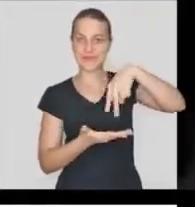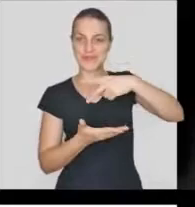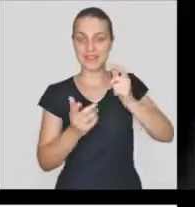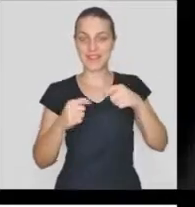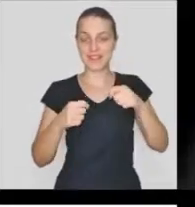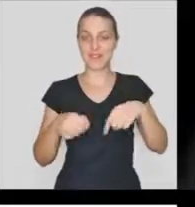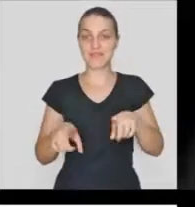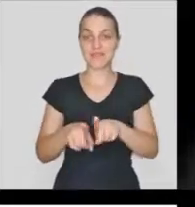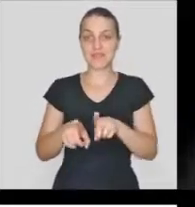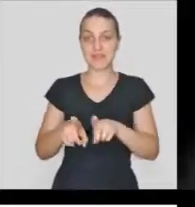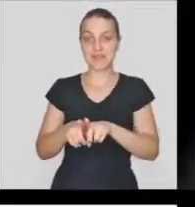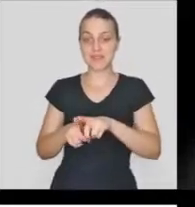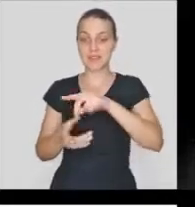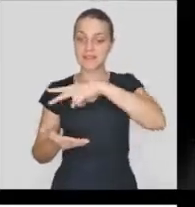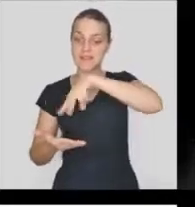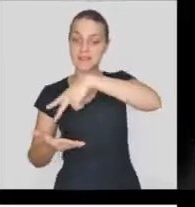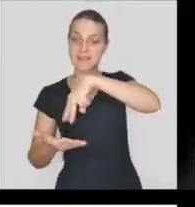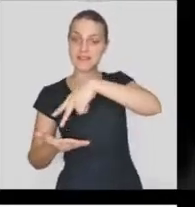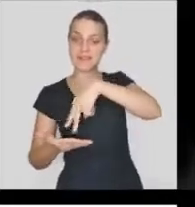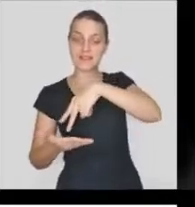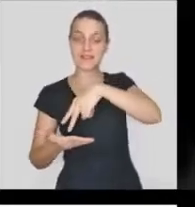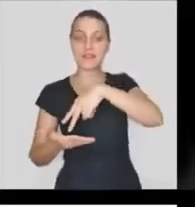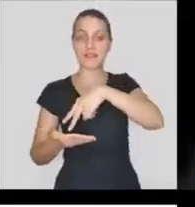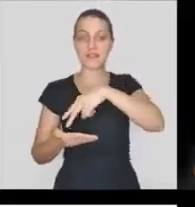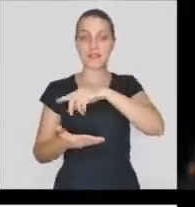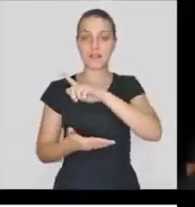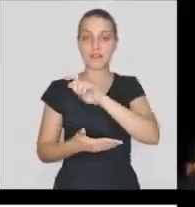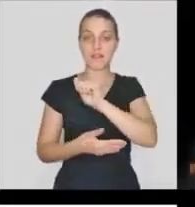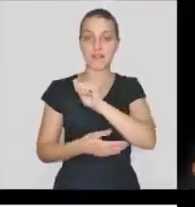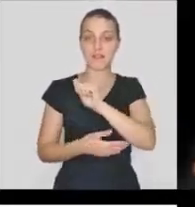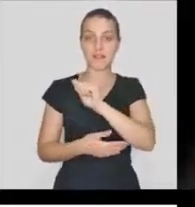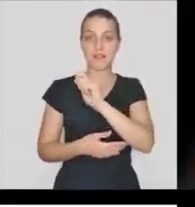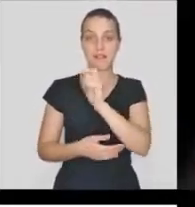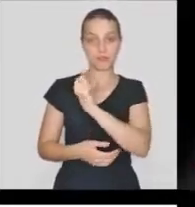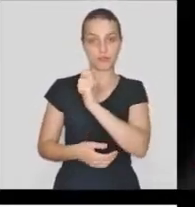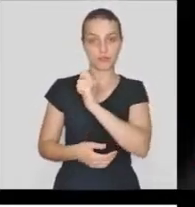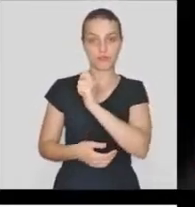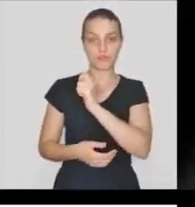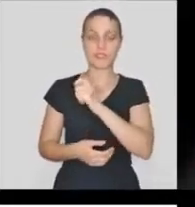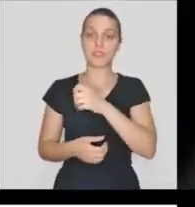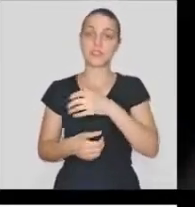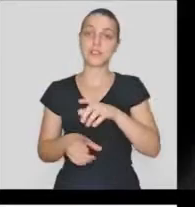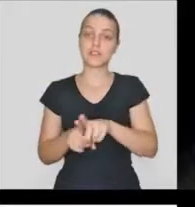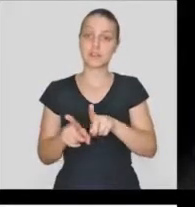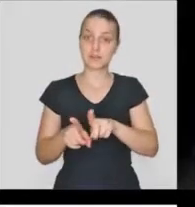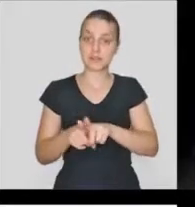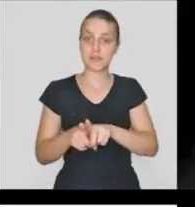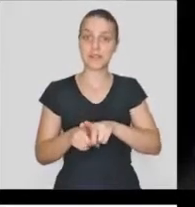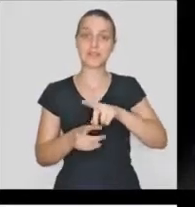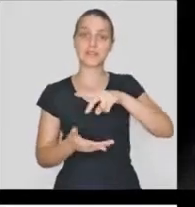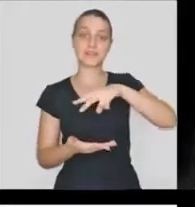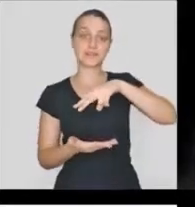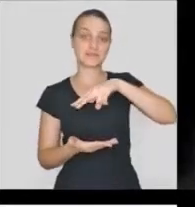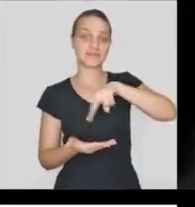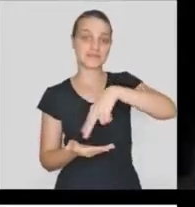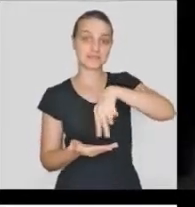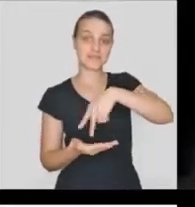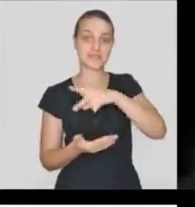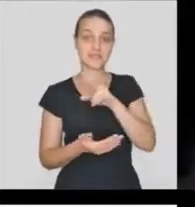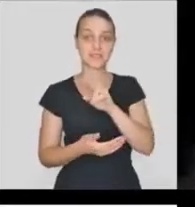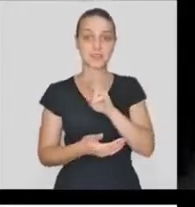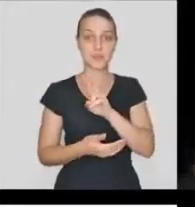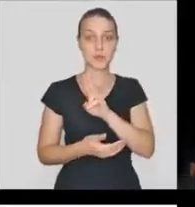meio. E como a dança russa, que nós vemos ali na imagem do meio. Essas